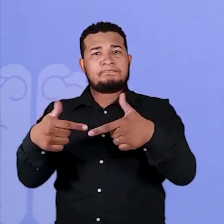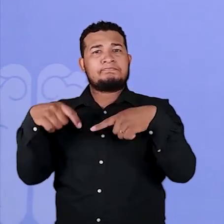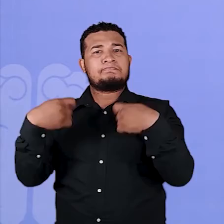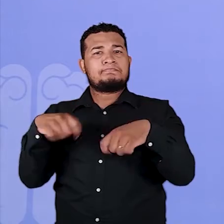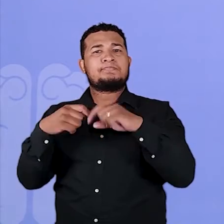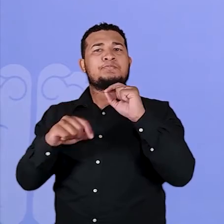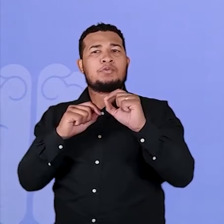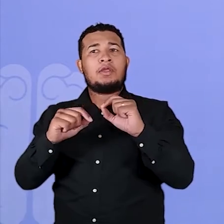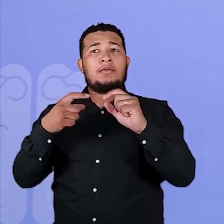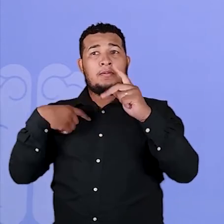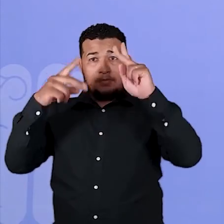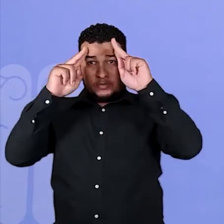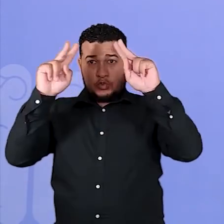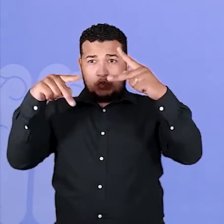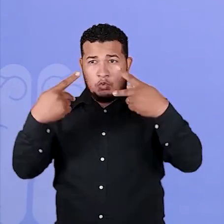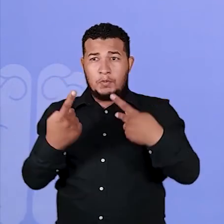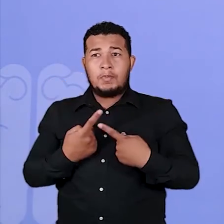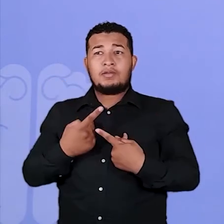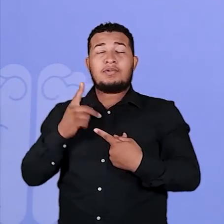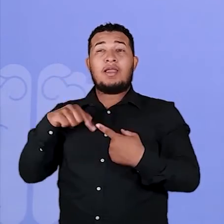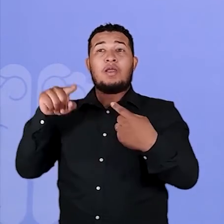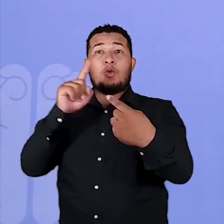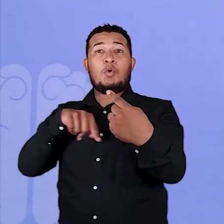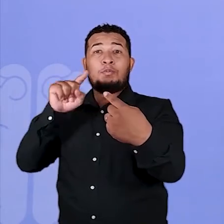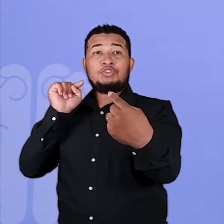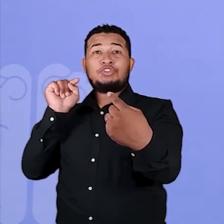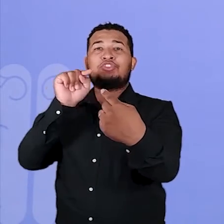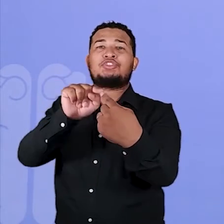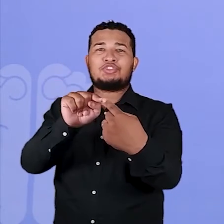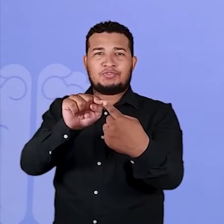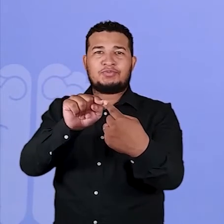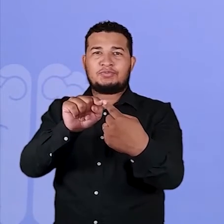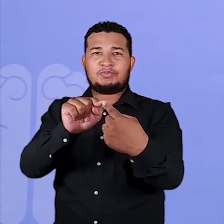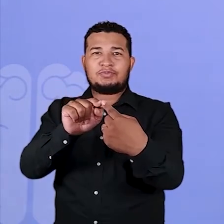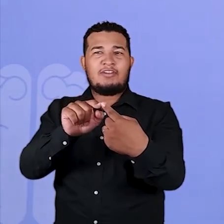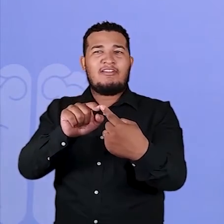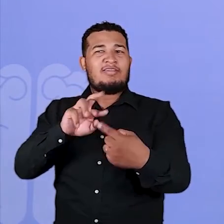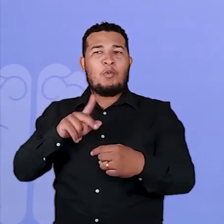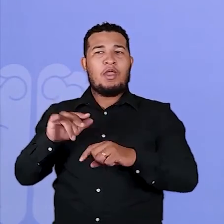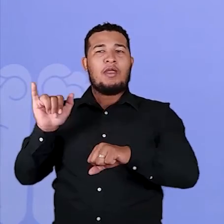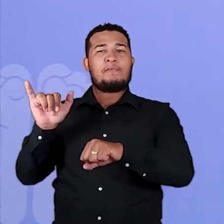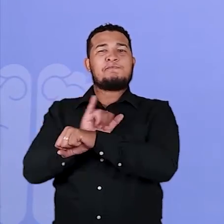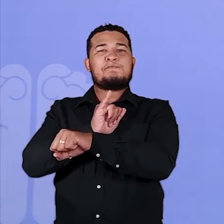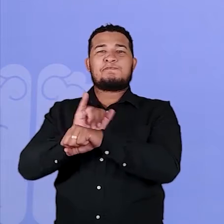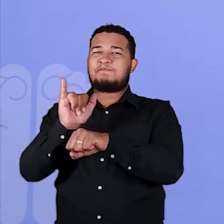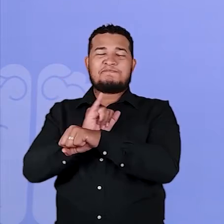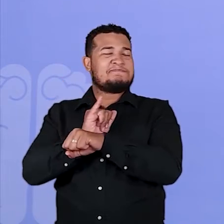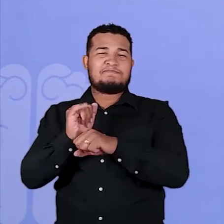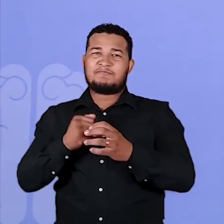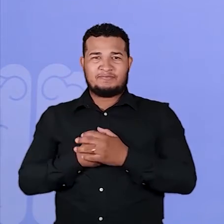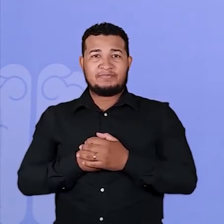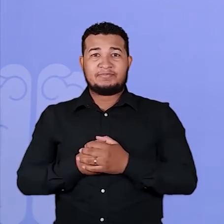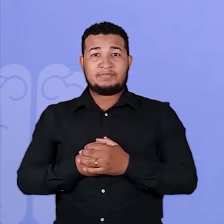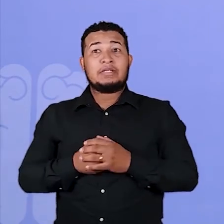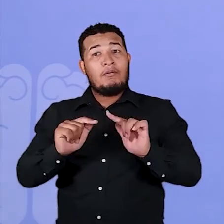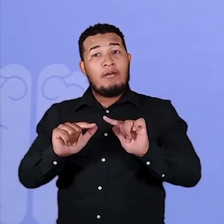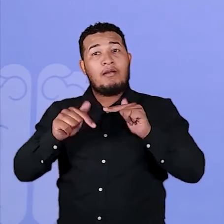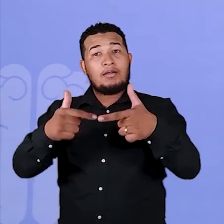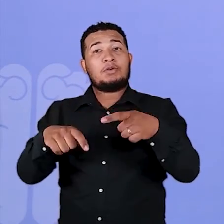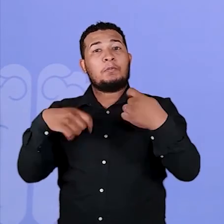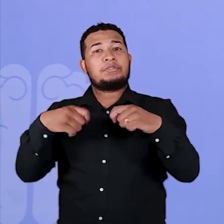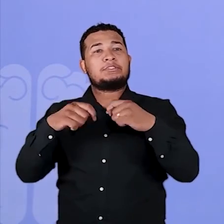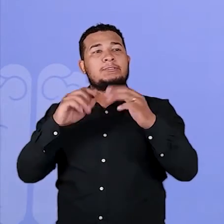ação deve ter os seres humanos como finalidade dela e não como meio. Ou seja, as